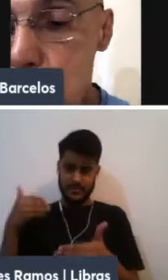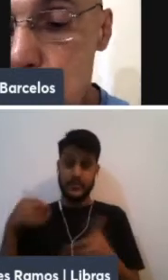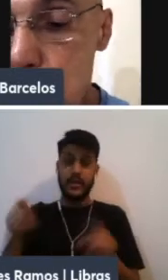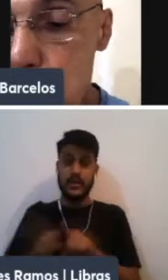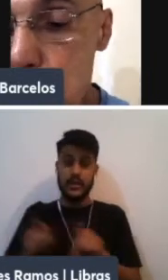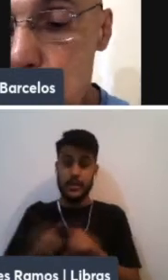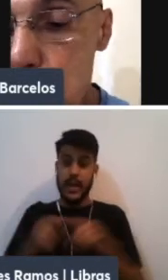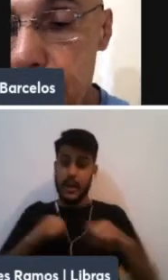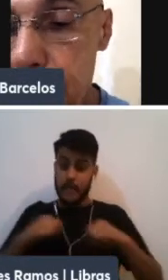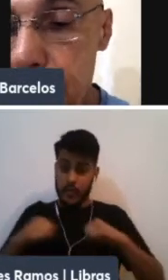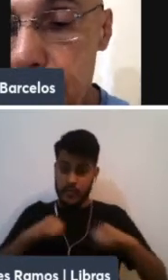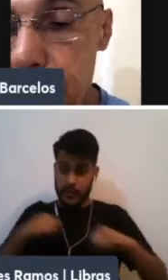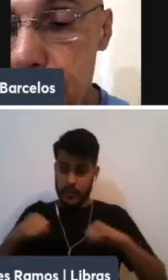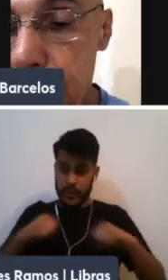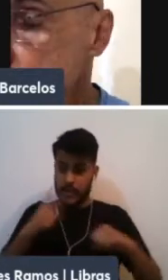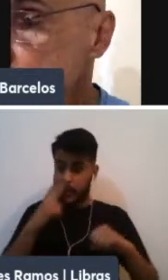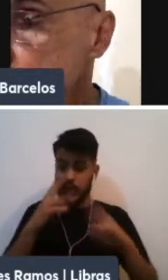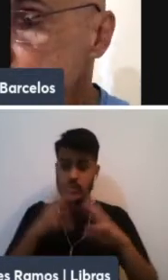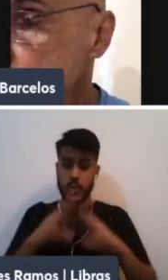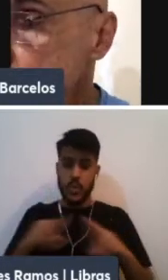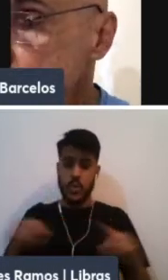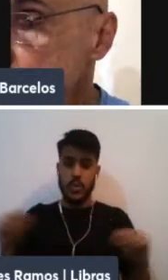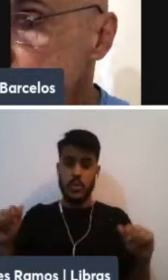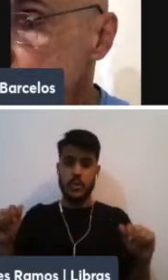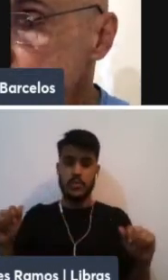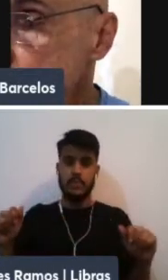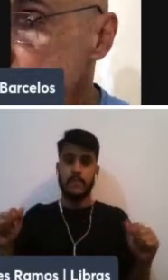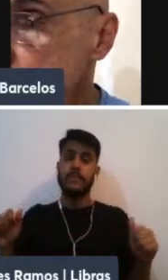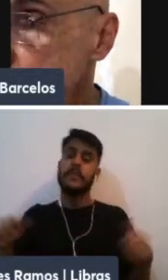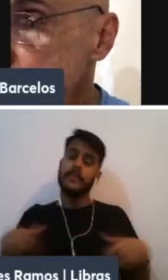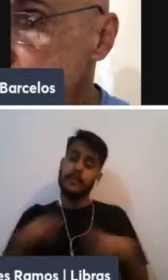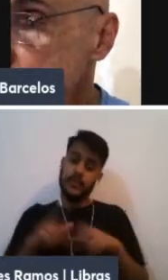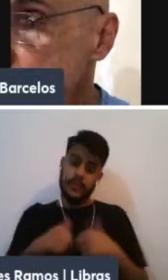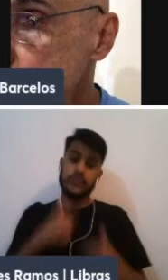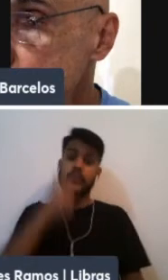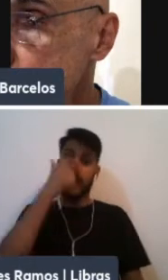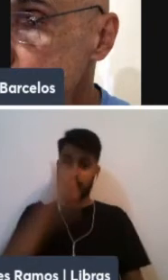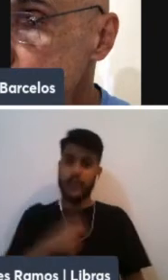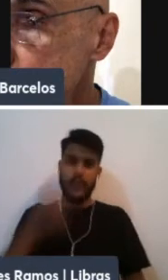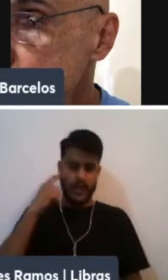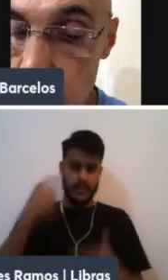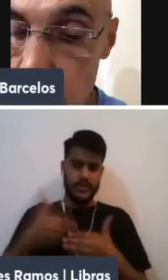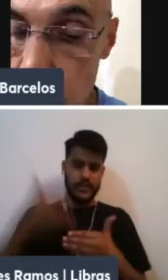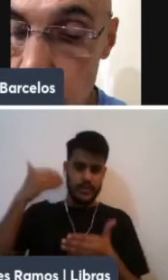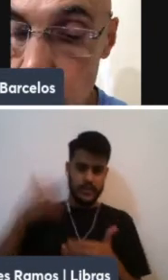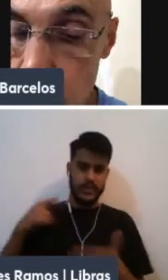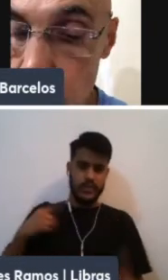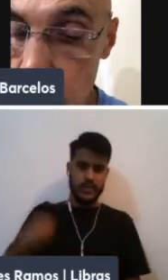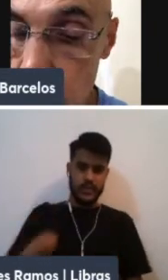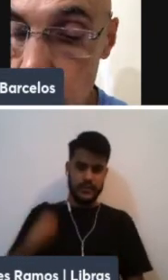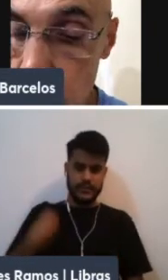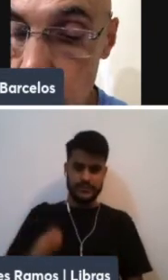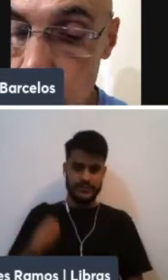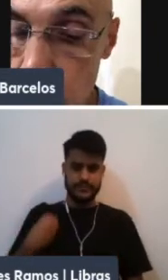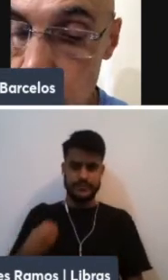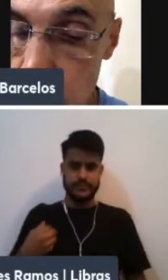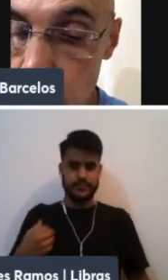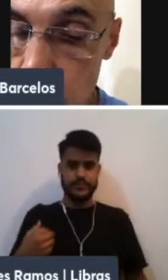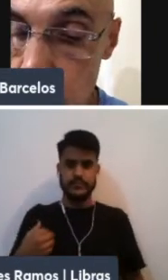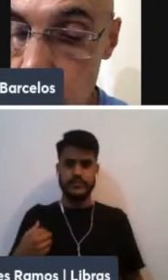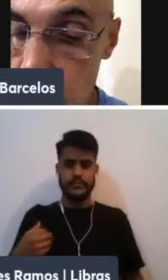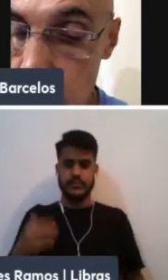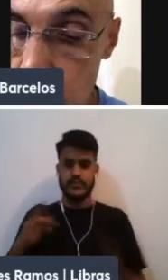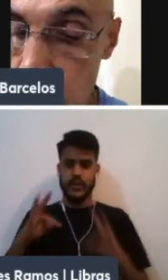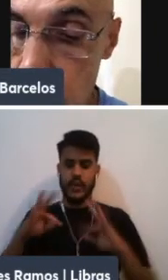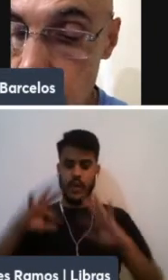né? E a gente ficou só na... Eu na época, depois que o Sol praticamente acabou,